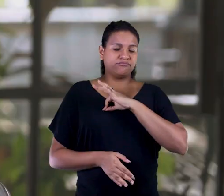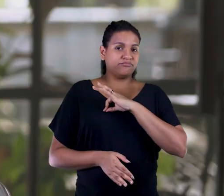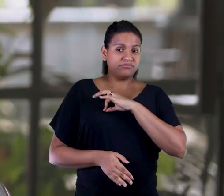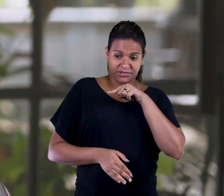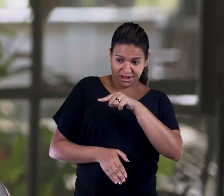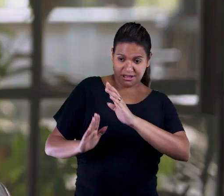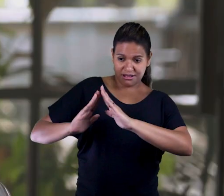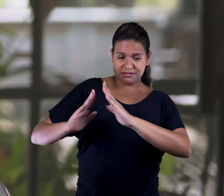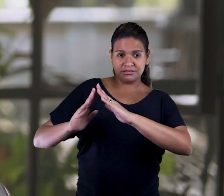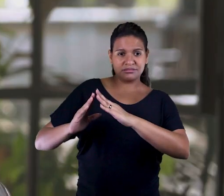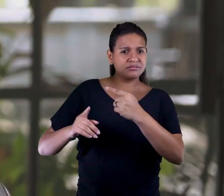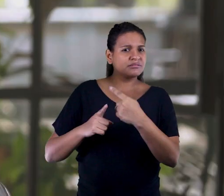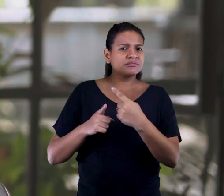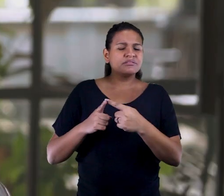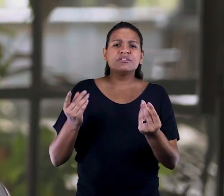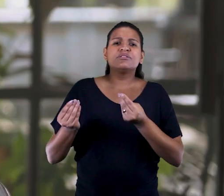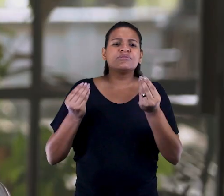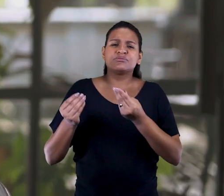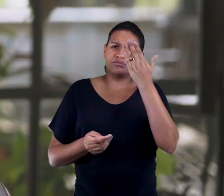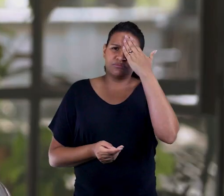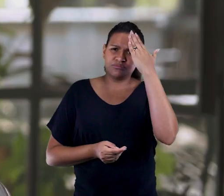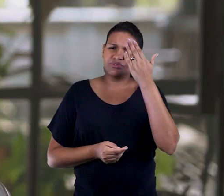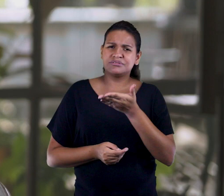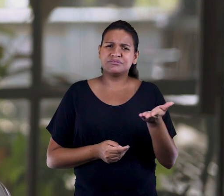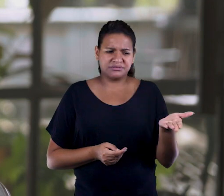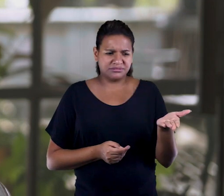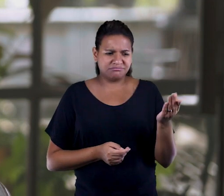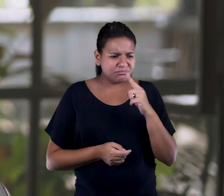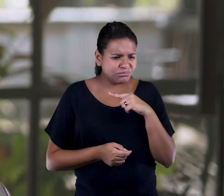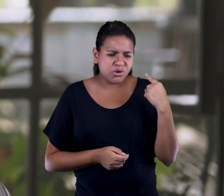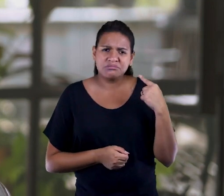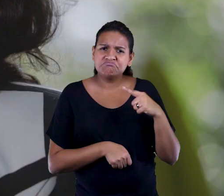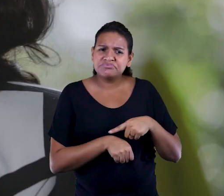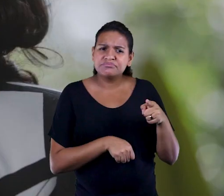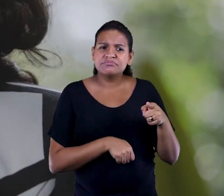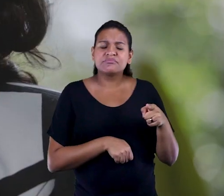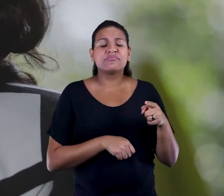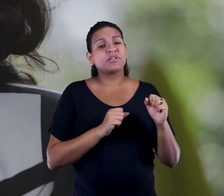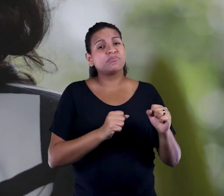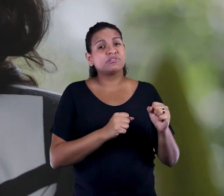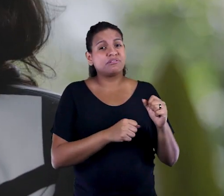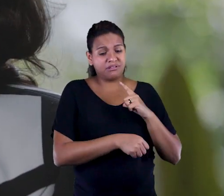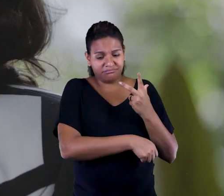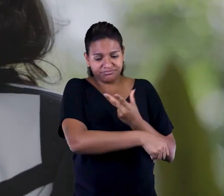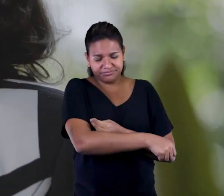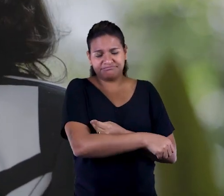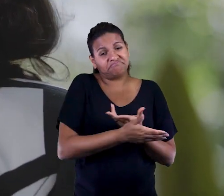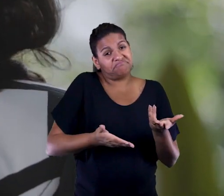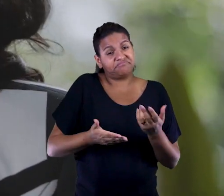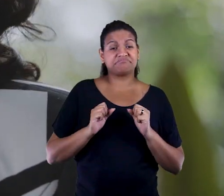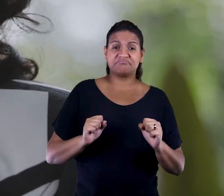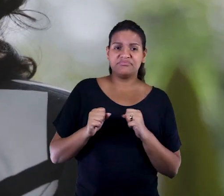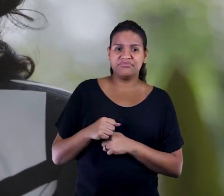dela, para encontrar, porque ela usava algum tipo de medicação nos animais. A informação é de que seria ketamina,